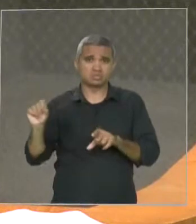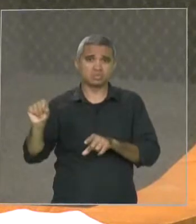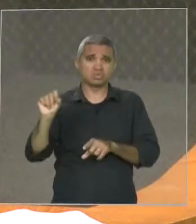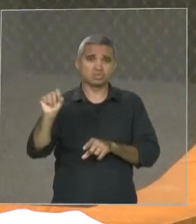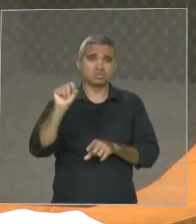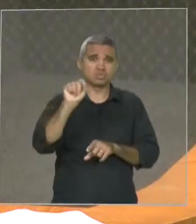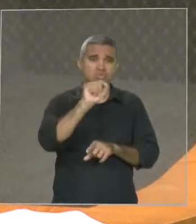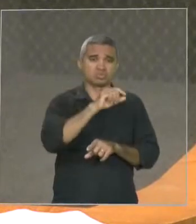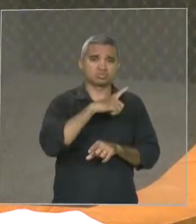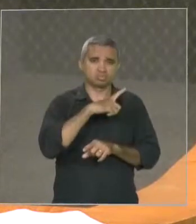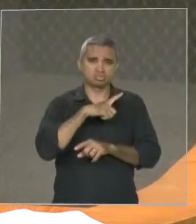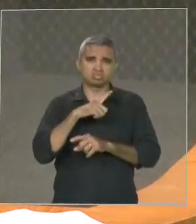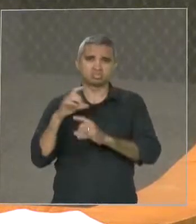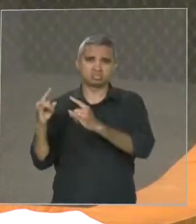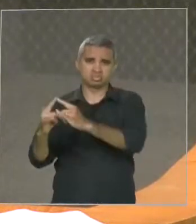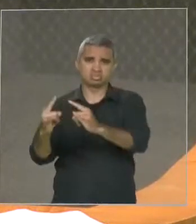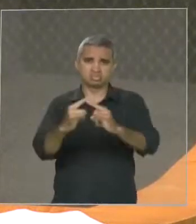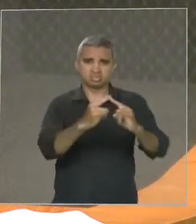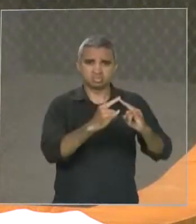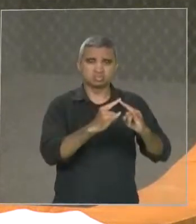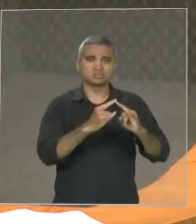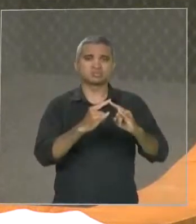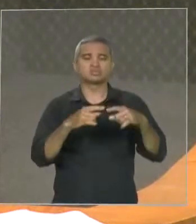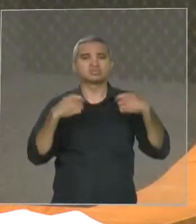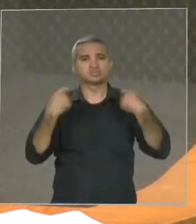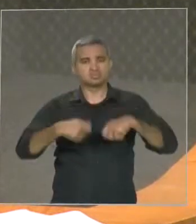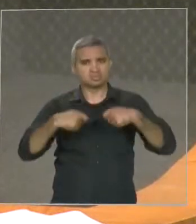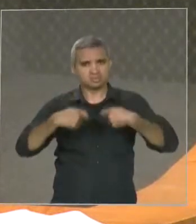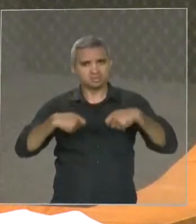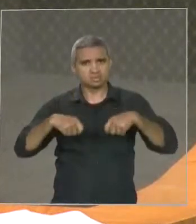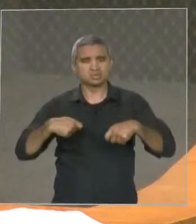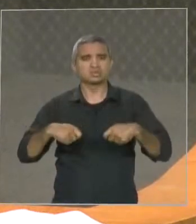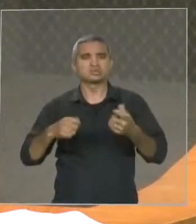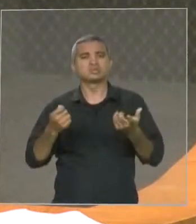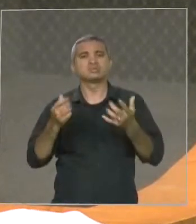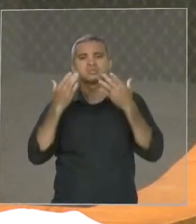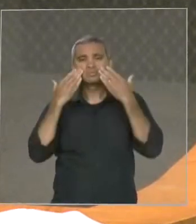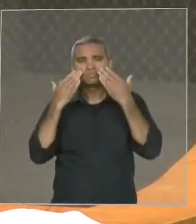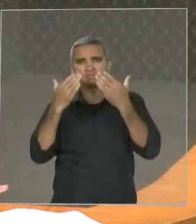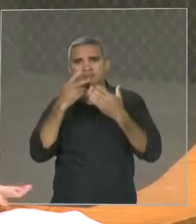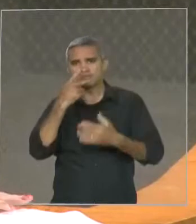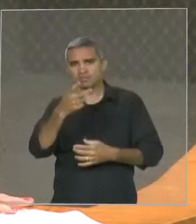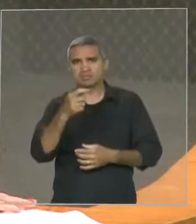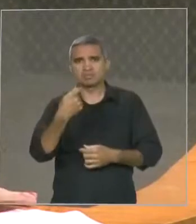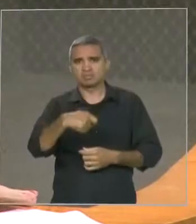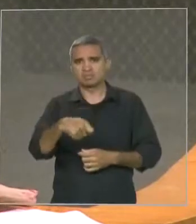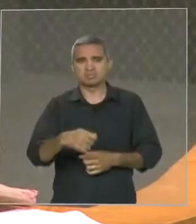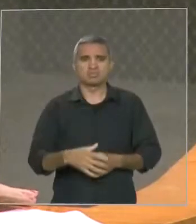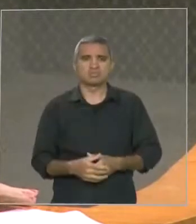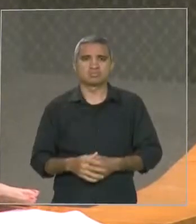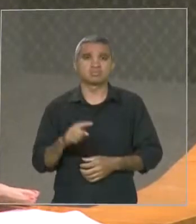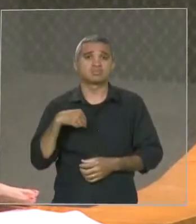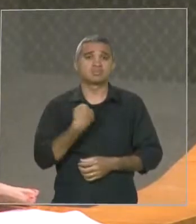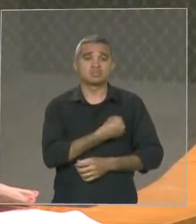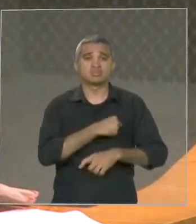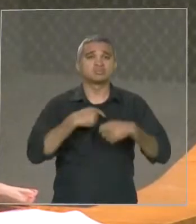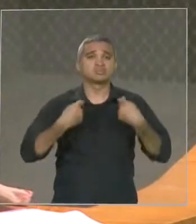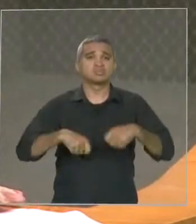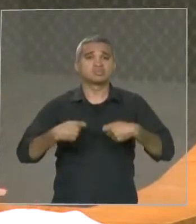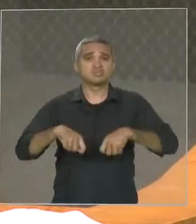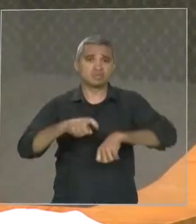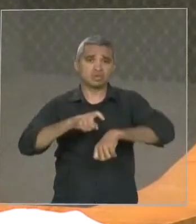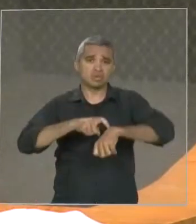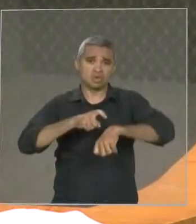autoridades se manifestem a respeito desse assunto, porque nós precisamos tomar uma providência imediata para